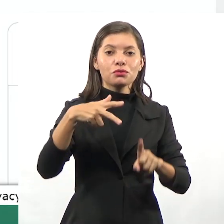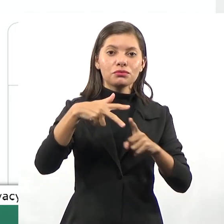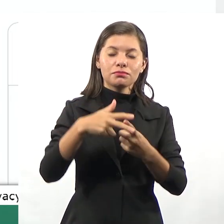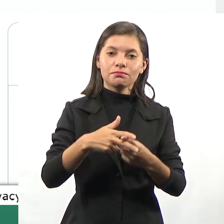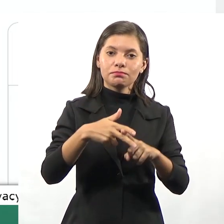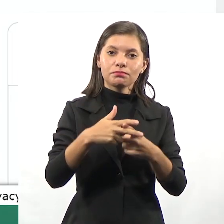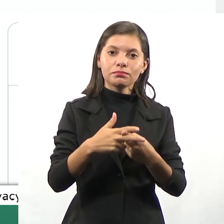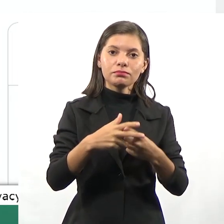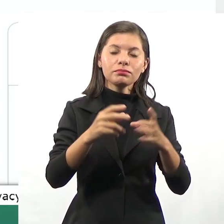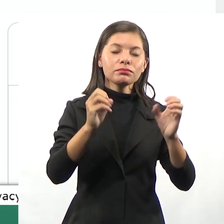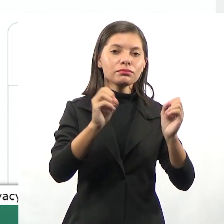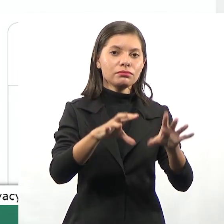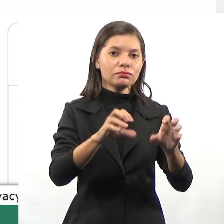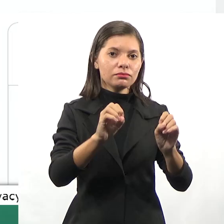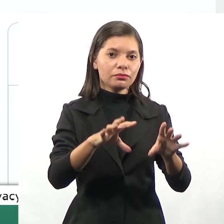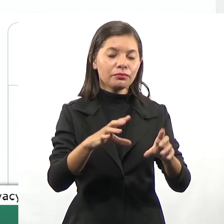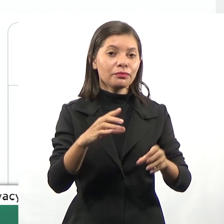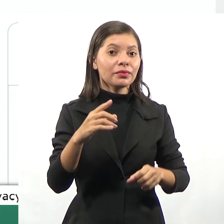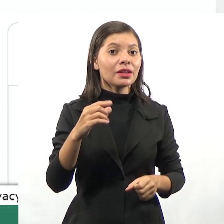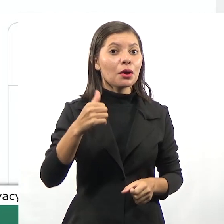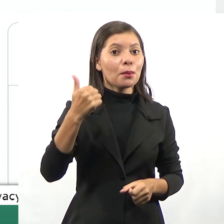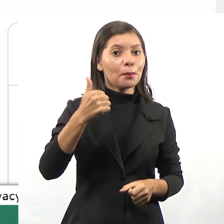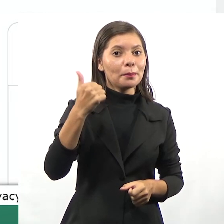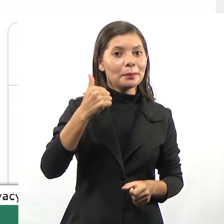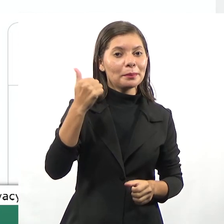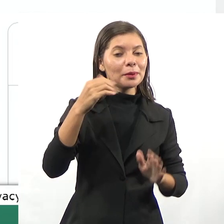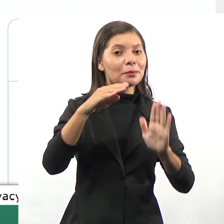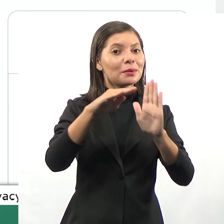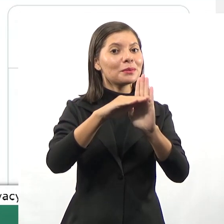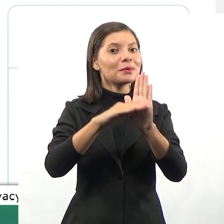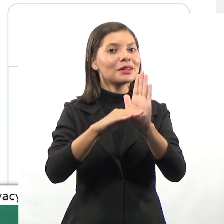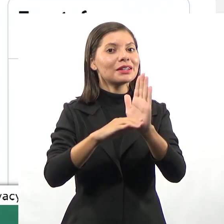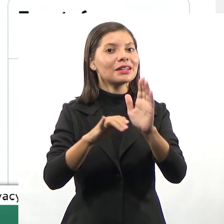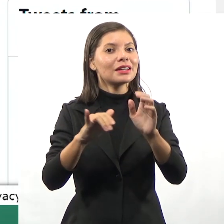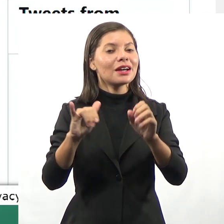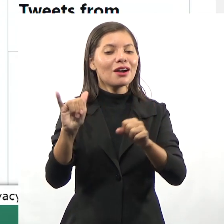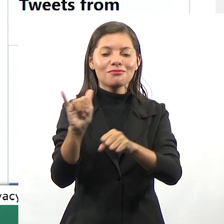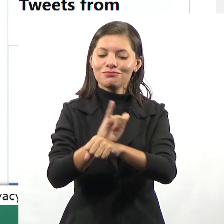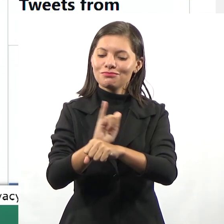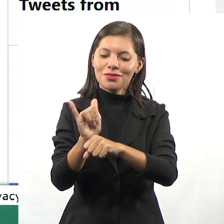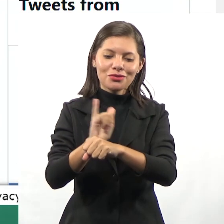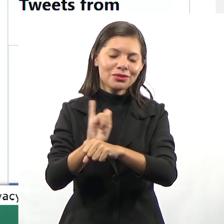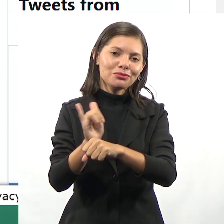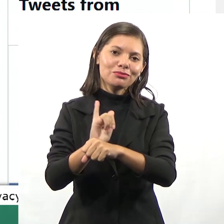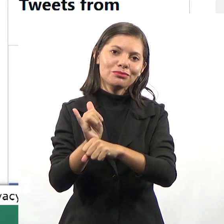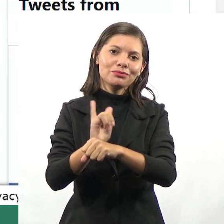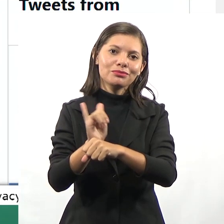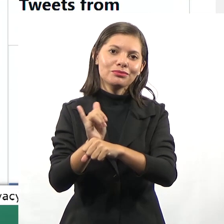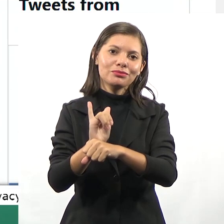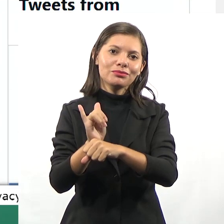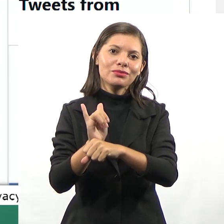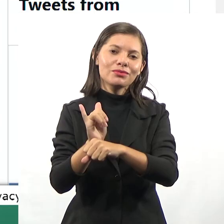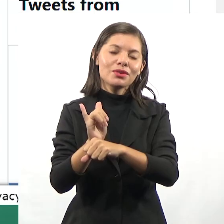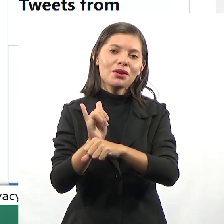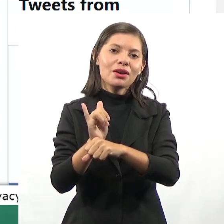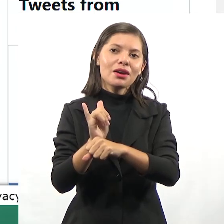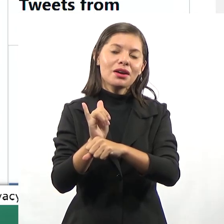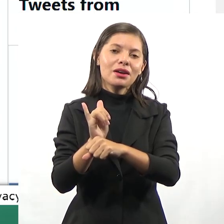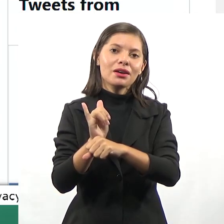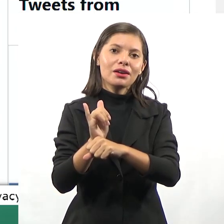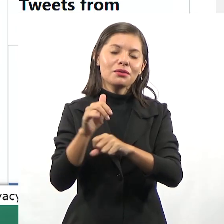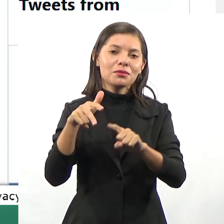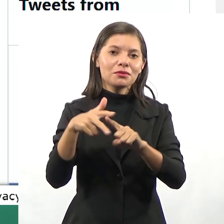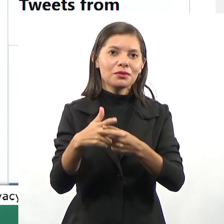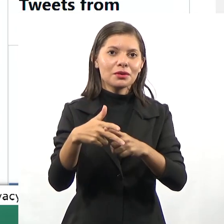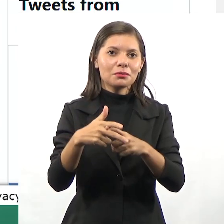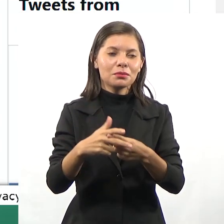de fato educativo. E o primeiro do ranking é o YouTube. YouTube é uma ferramenta da